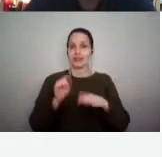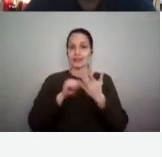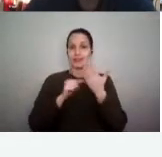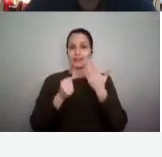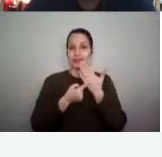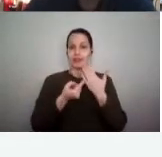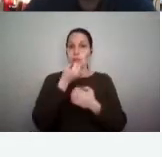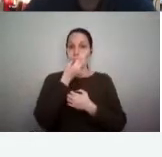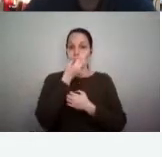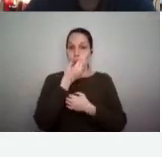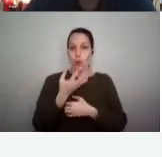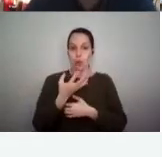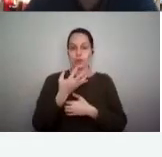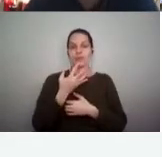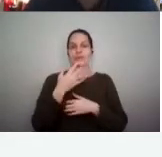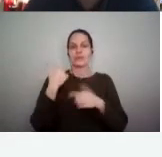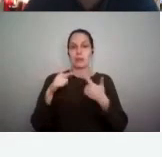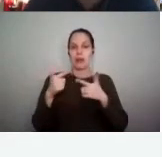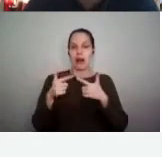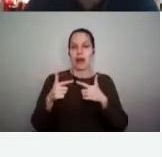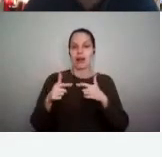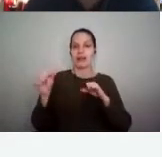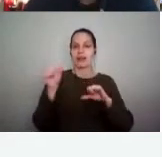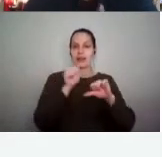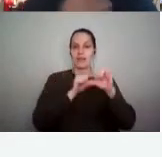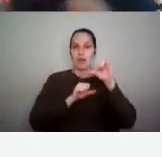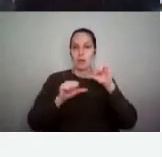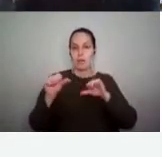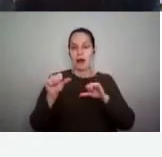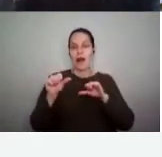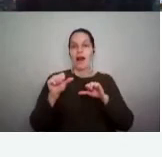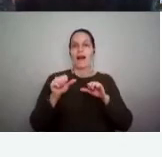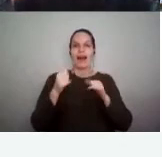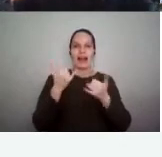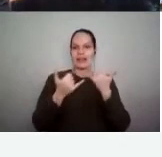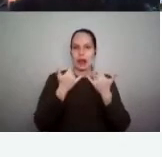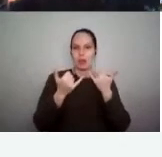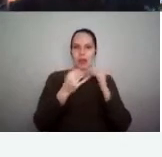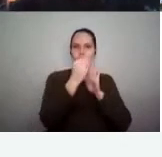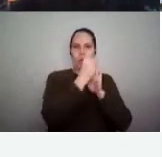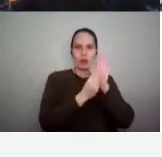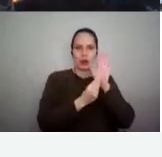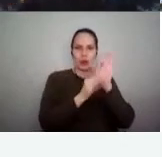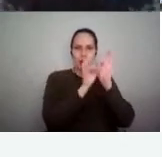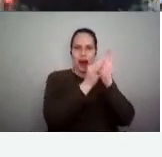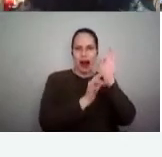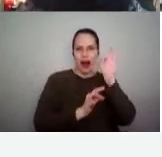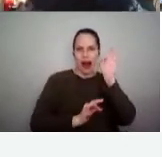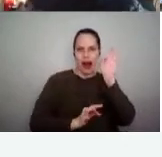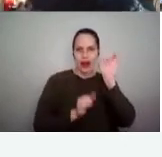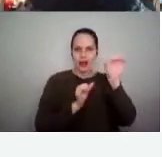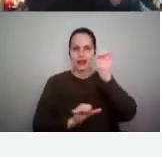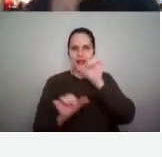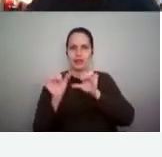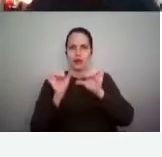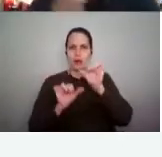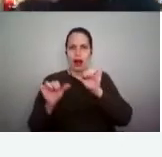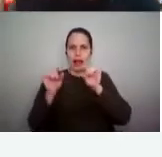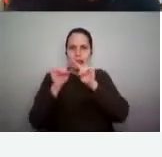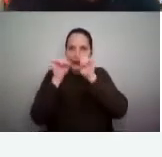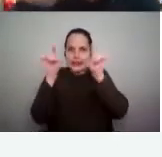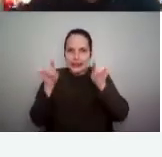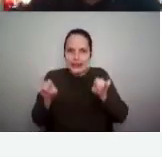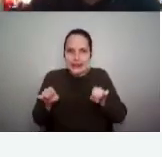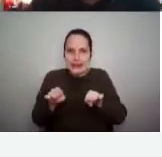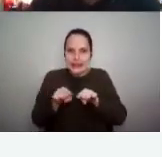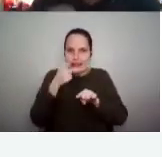em piscina, que às vezes a gente tem que transformar um conteúdo desse tamanho numa aula, né? Que é um pouco o que eu estou tentando fazer meia hora